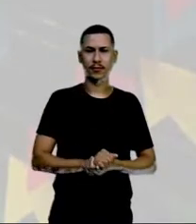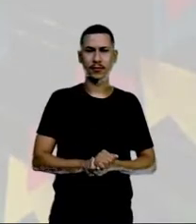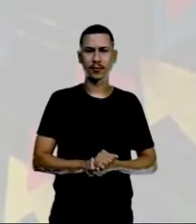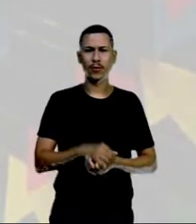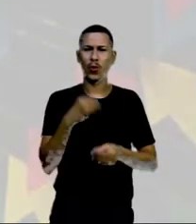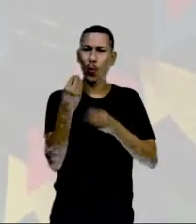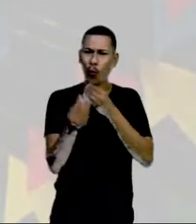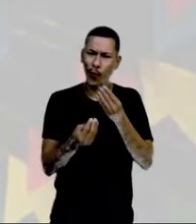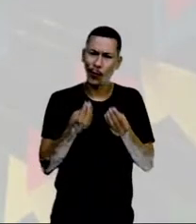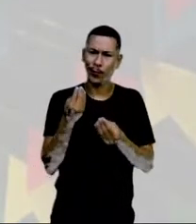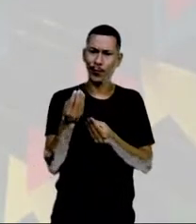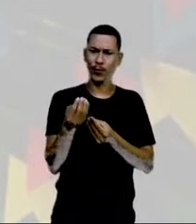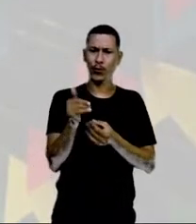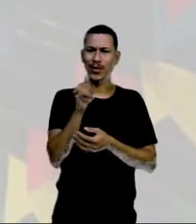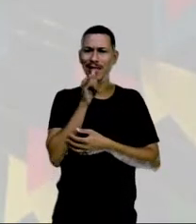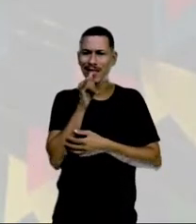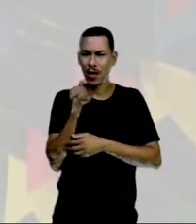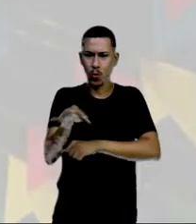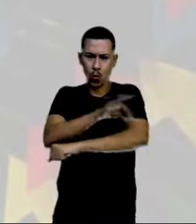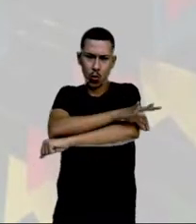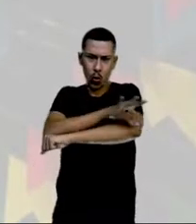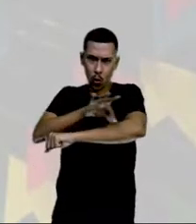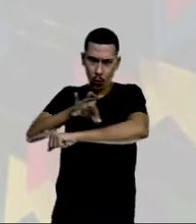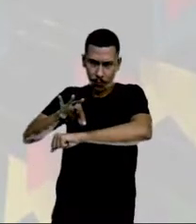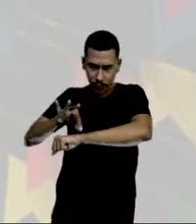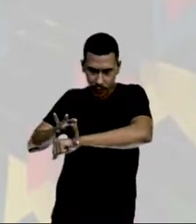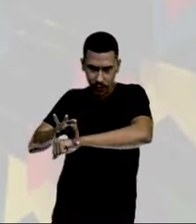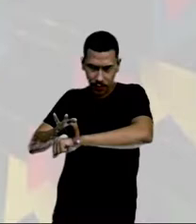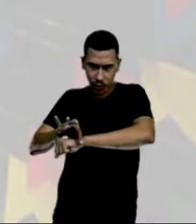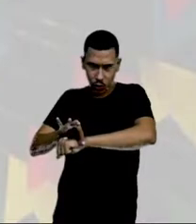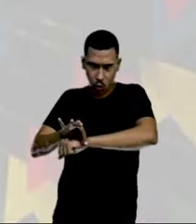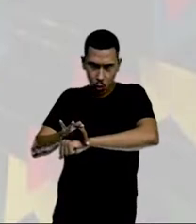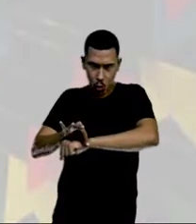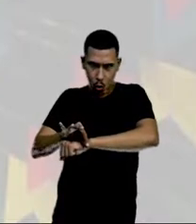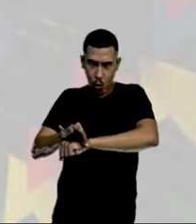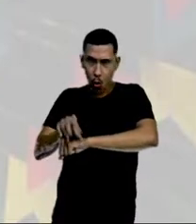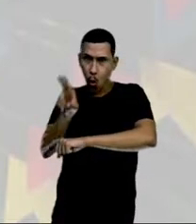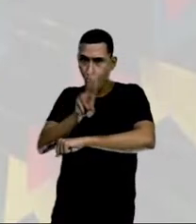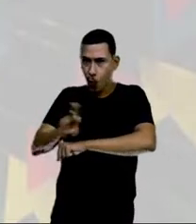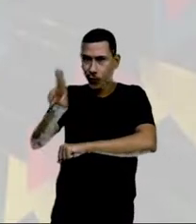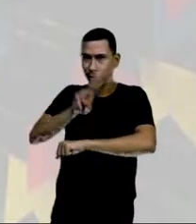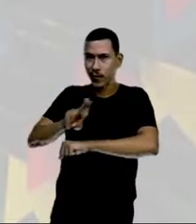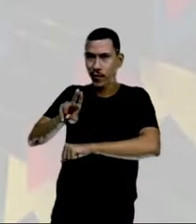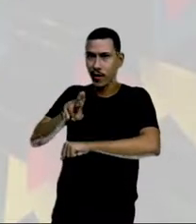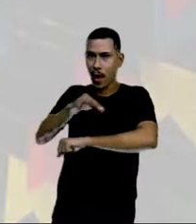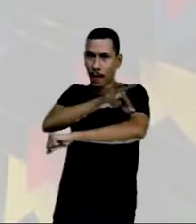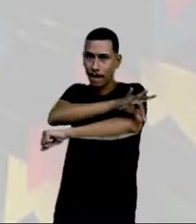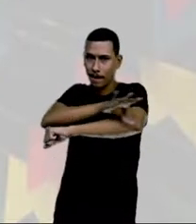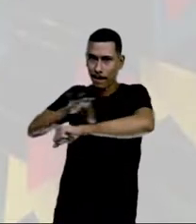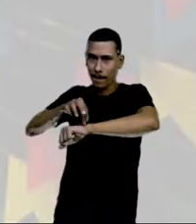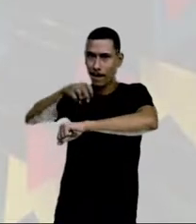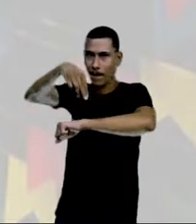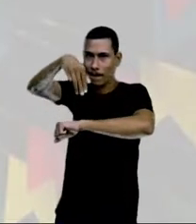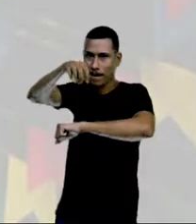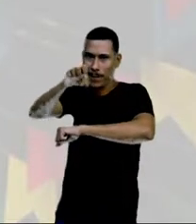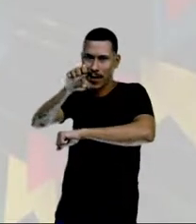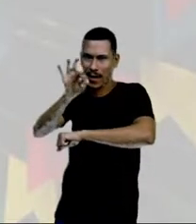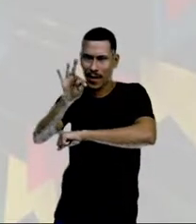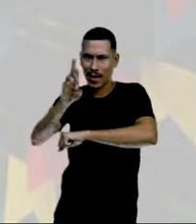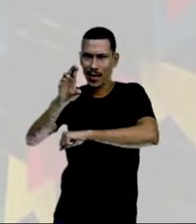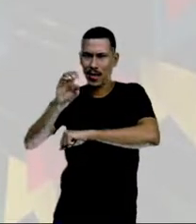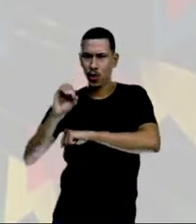professor? Se o comprimento estiver em metro, então o